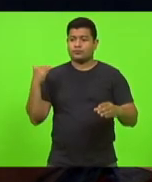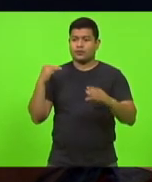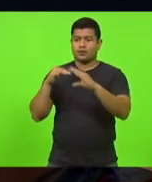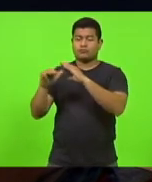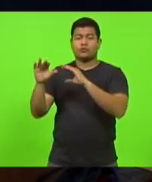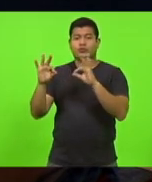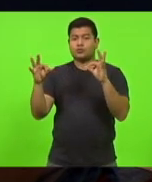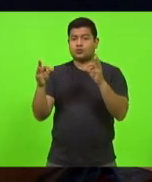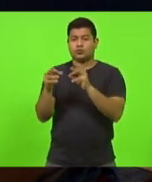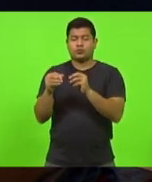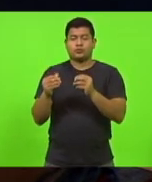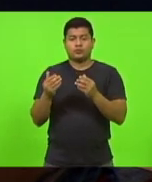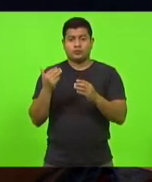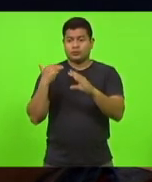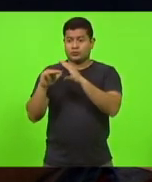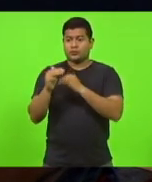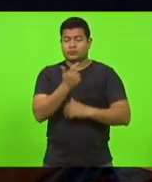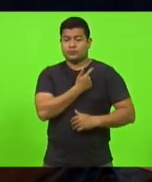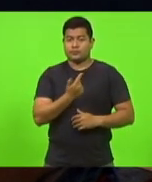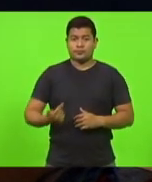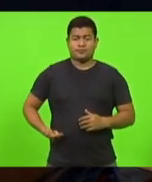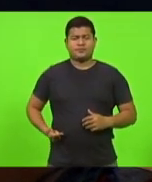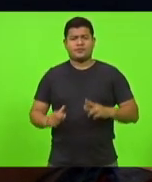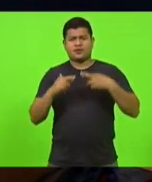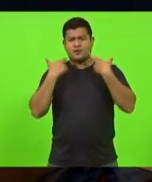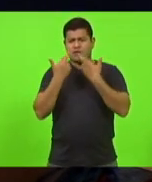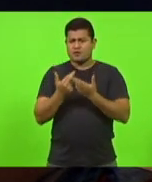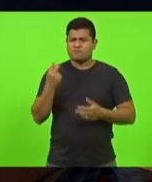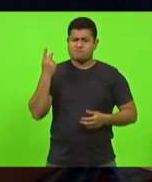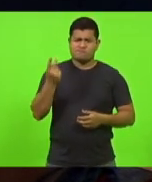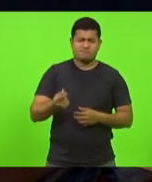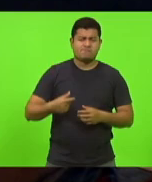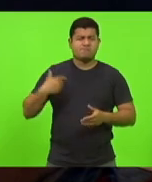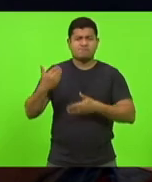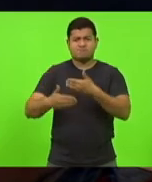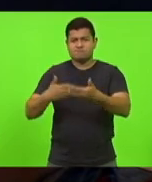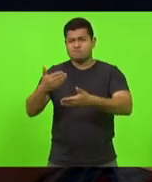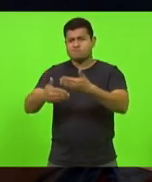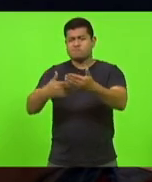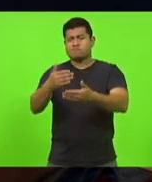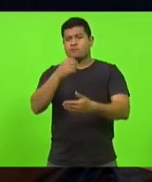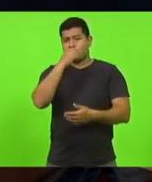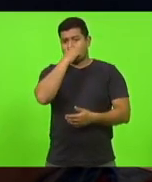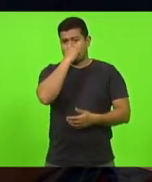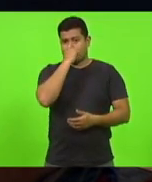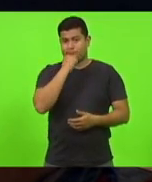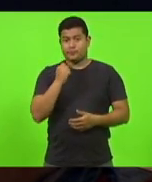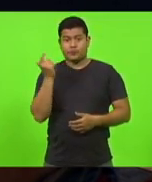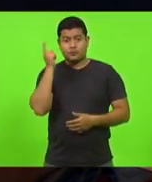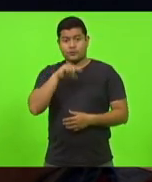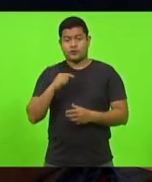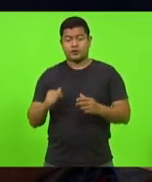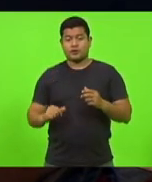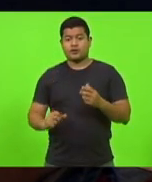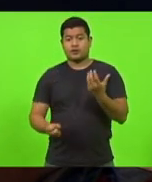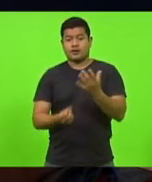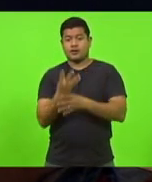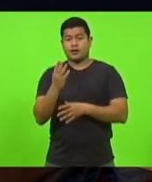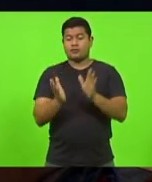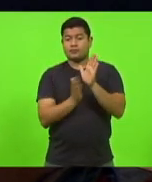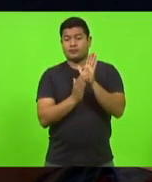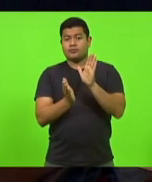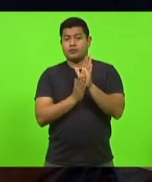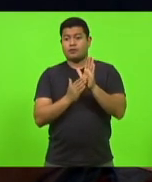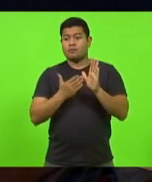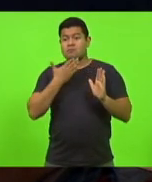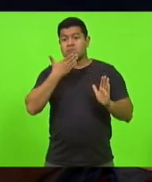em reuniões incansáveis, para poder construir uma proposta a melhor